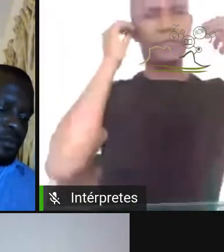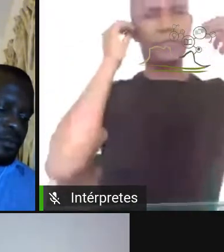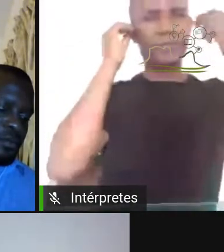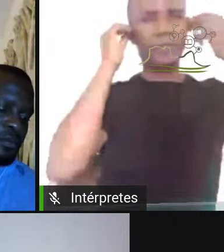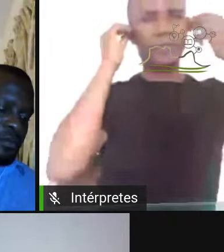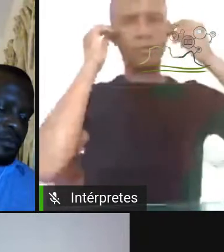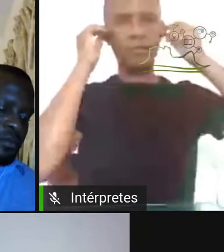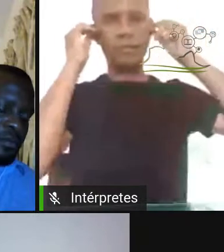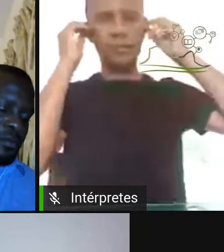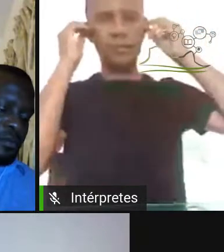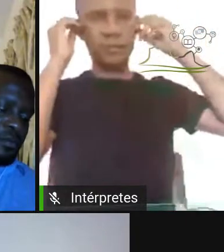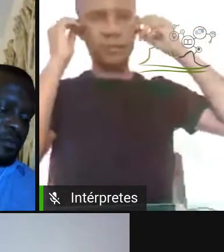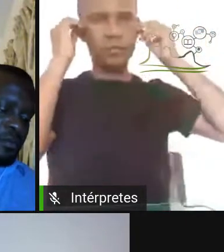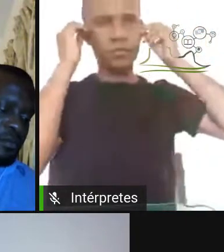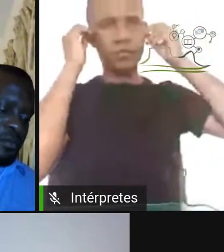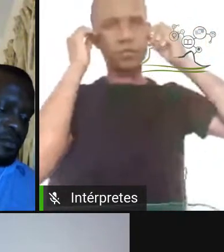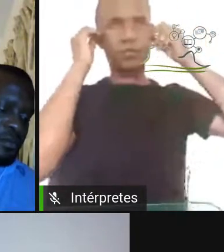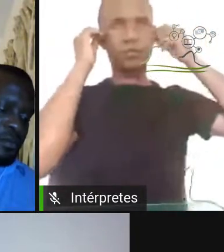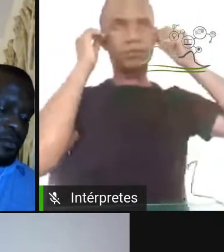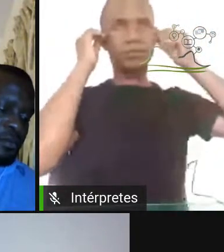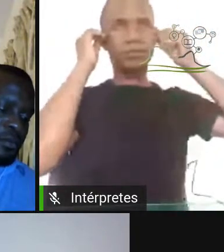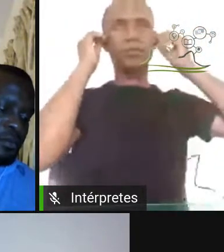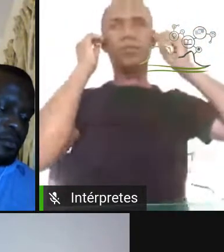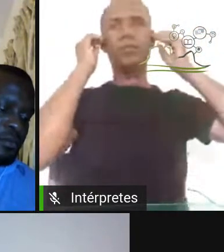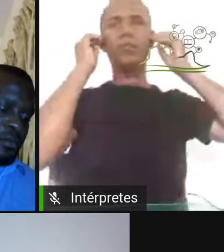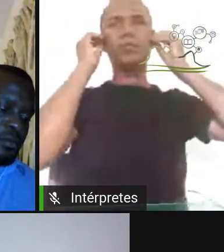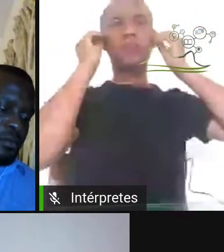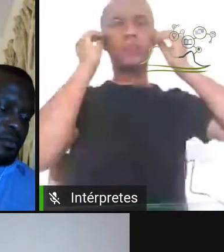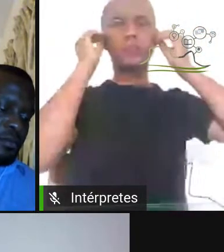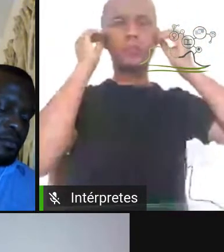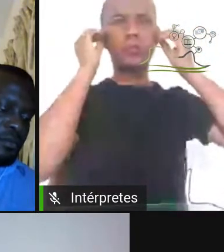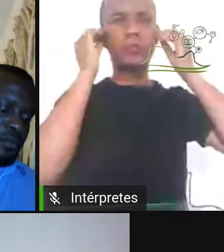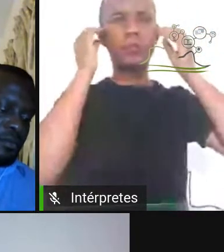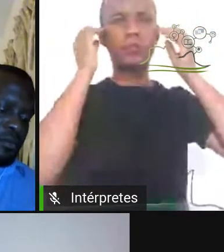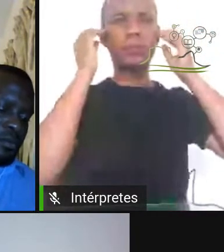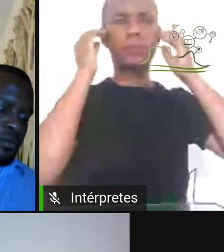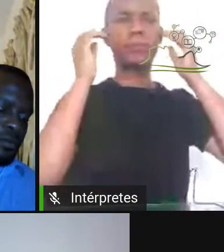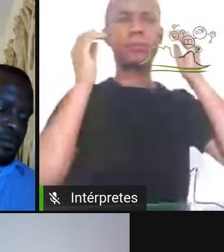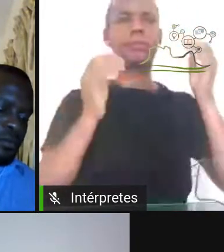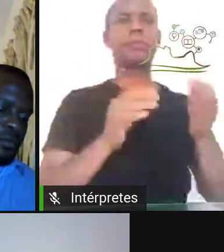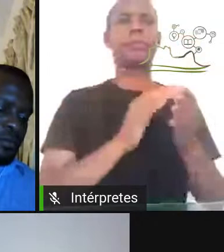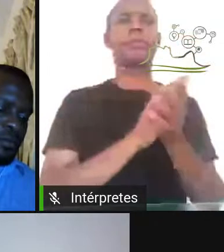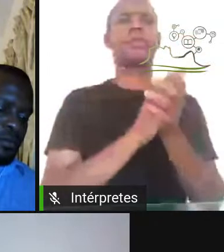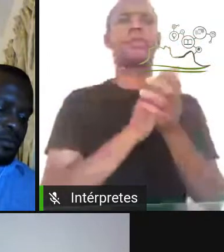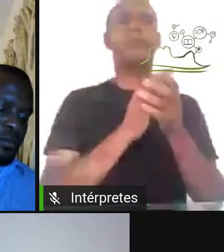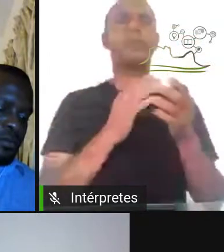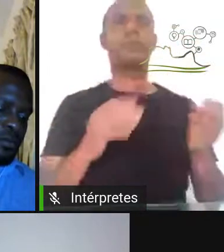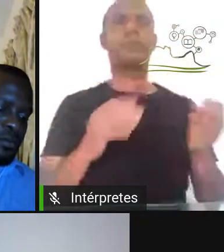temos muito essa ideia de pessoas, temos animais. Mais ou menos como se